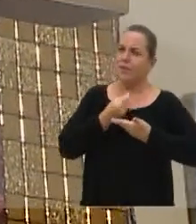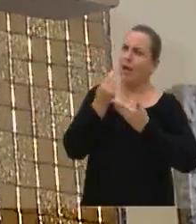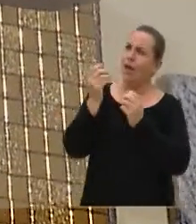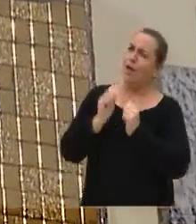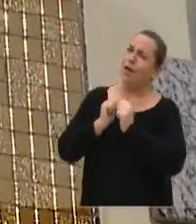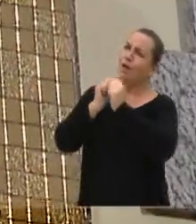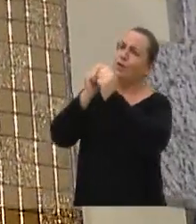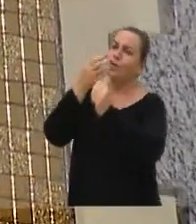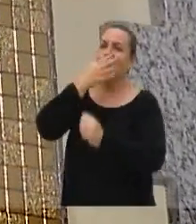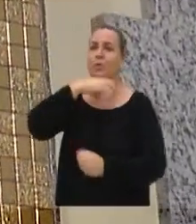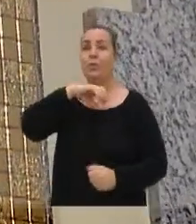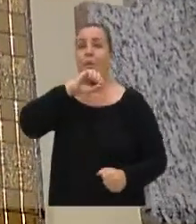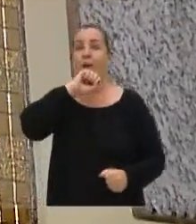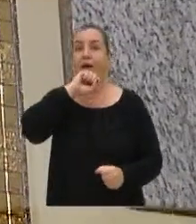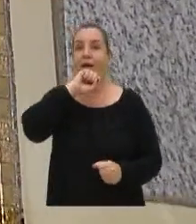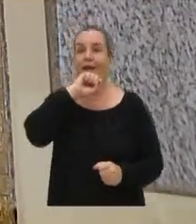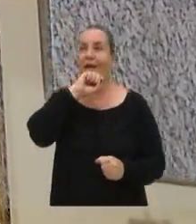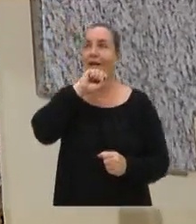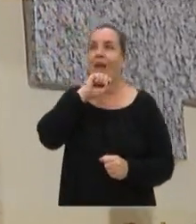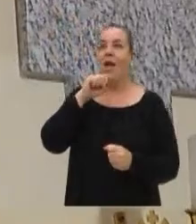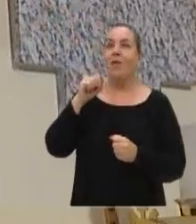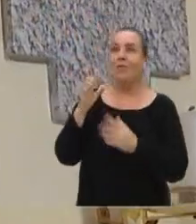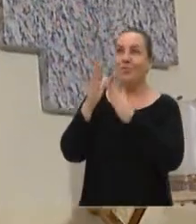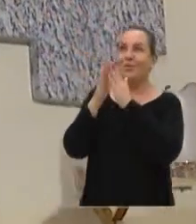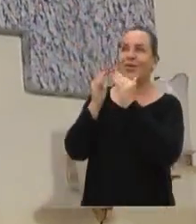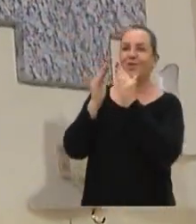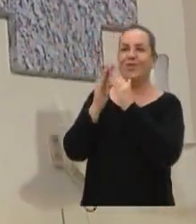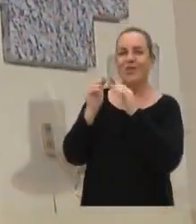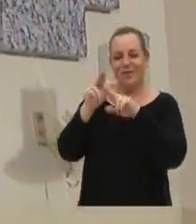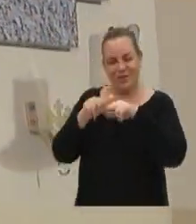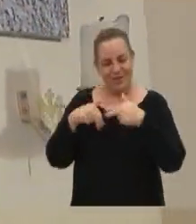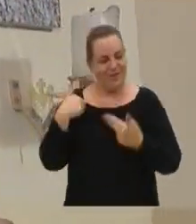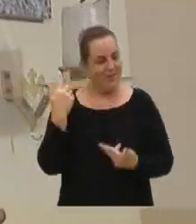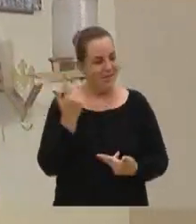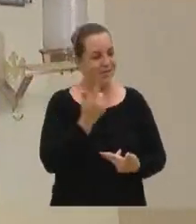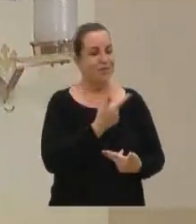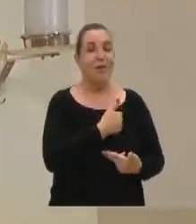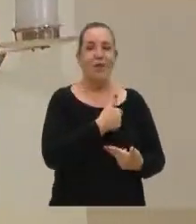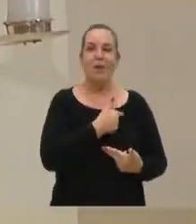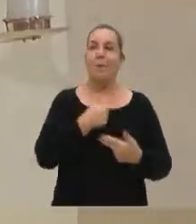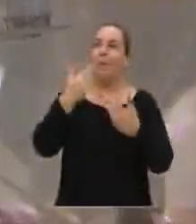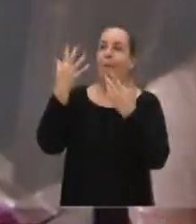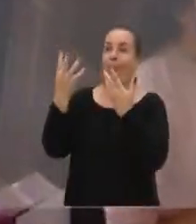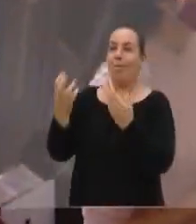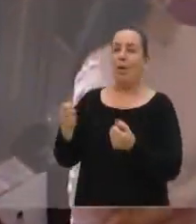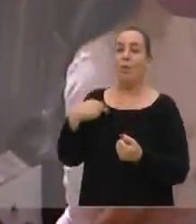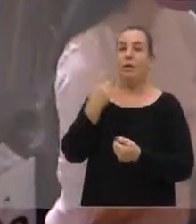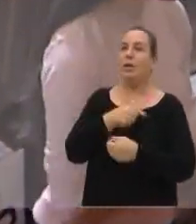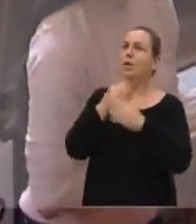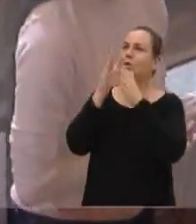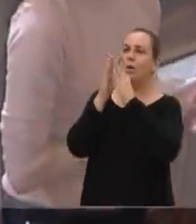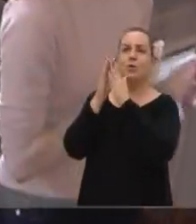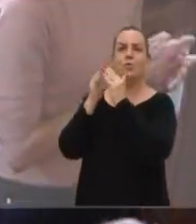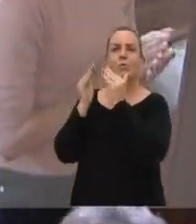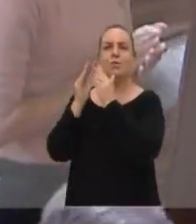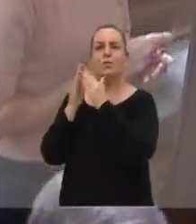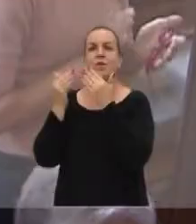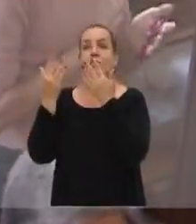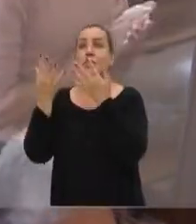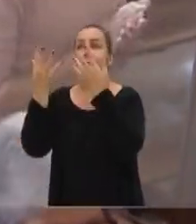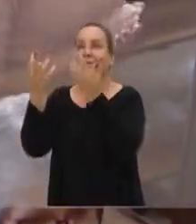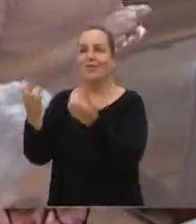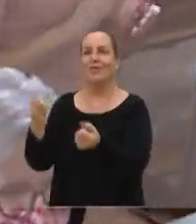Vós que estáis junto do Pai, como nosso intercessor, acolhei